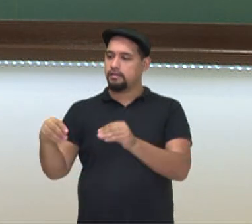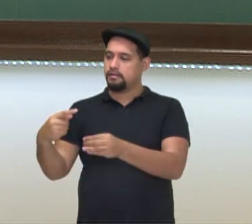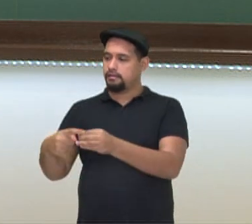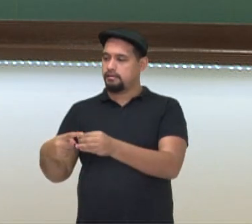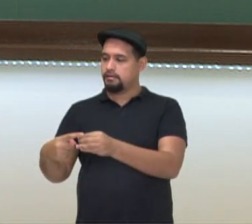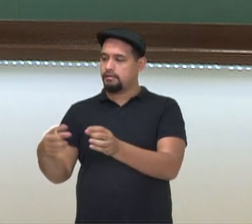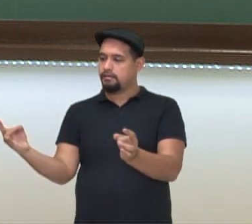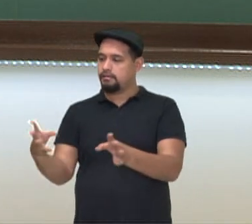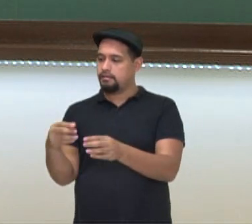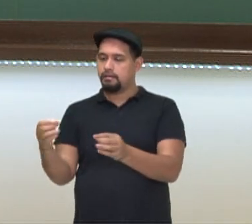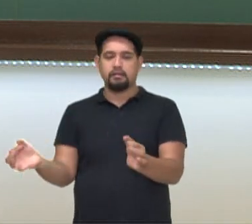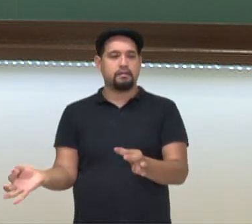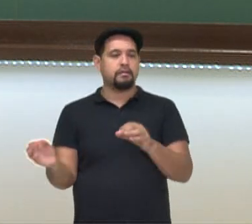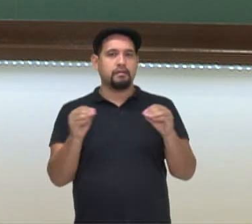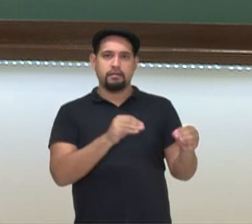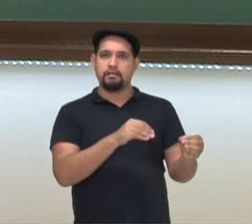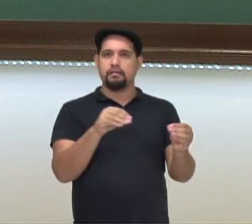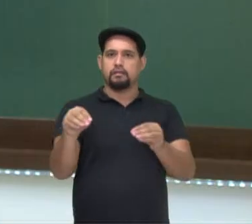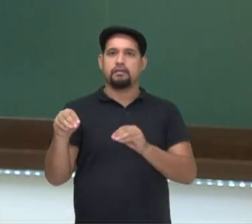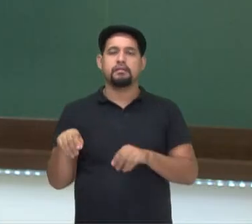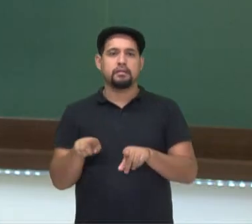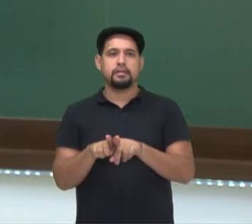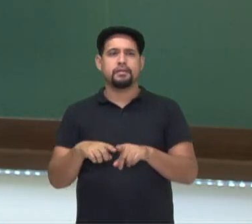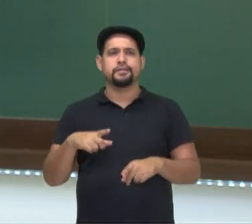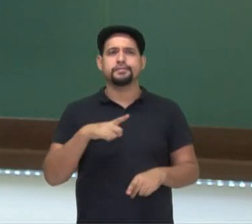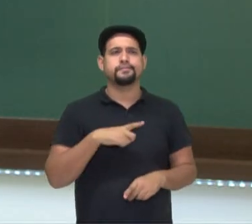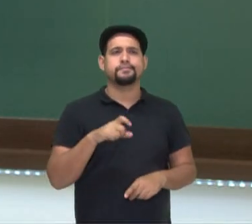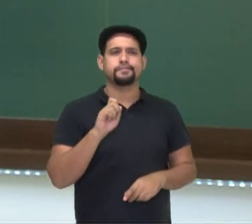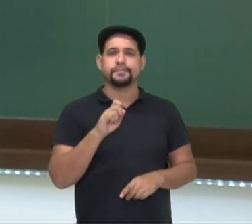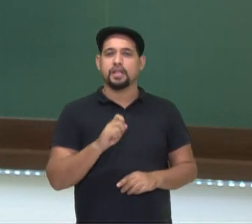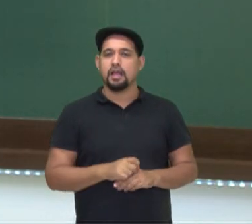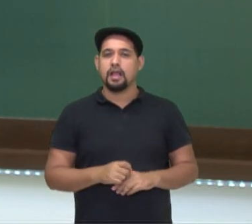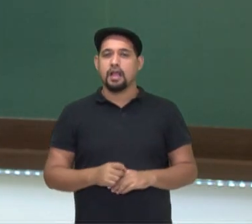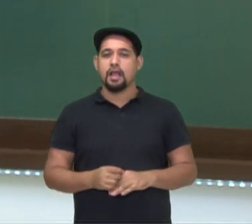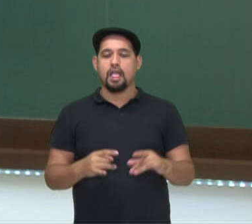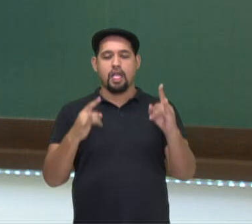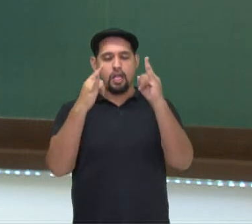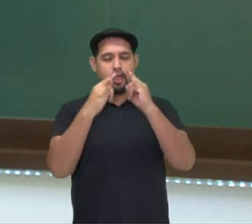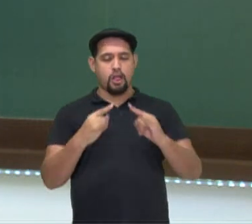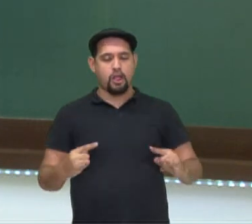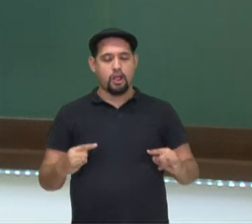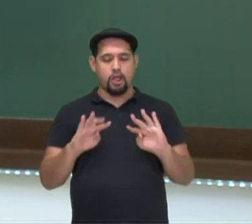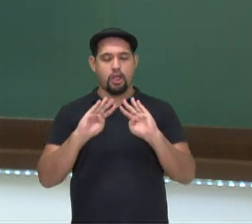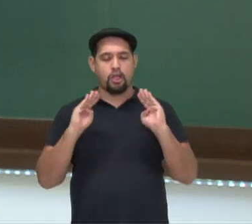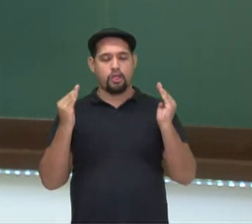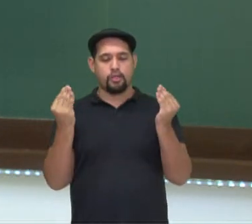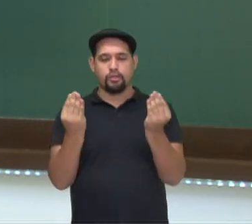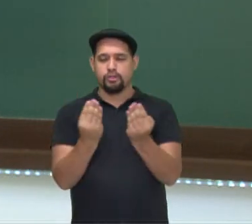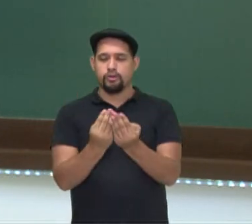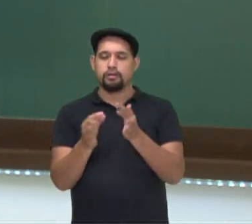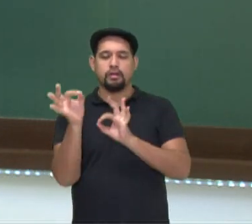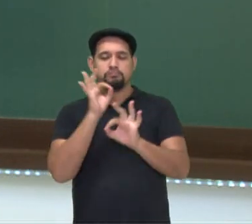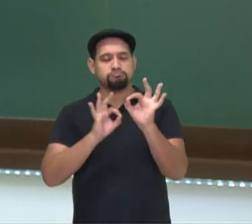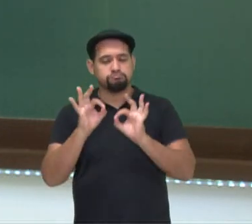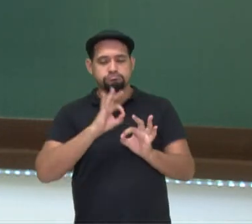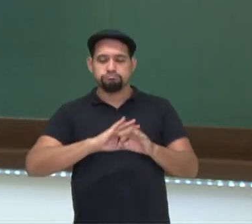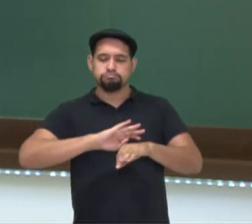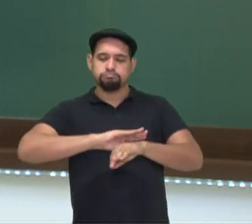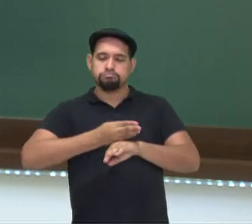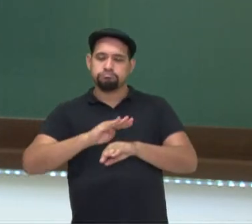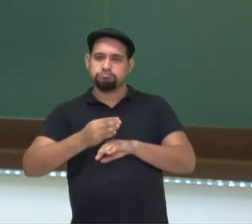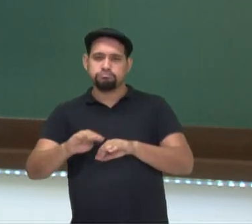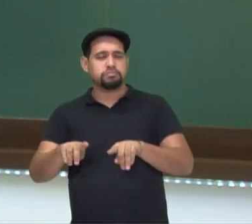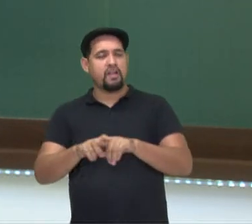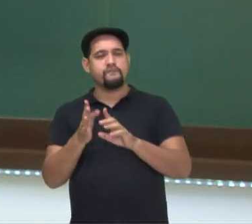apresentando. E aí nós temos, né, a questão da lona ali do circo, né, que monta e desmonta em um outro local